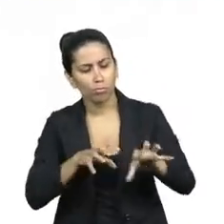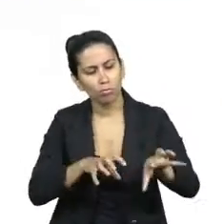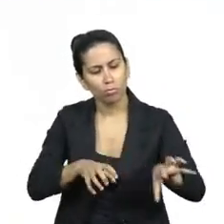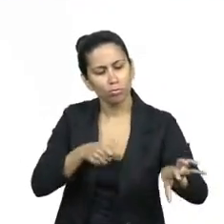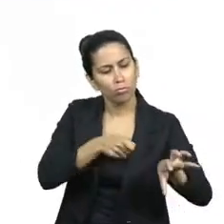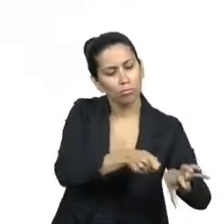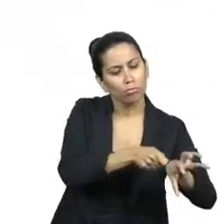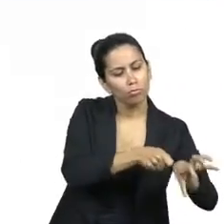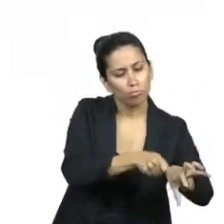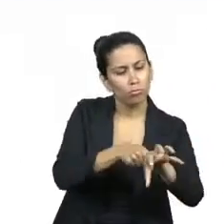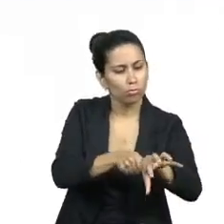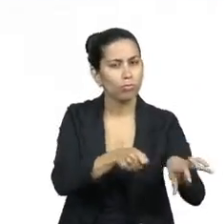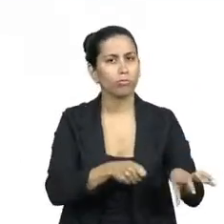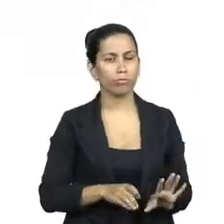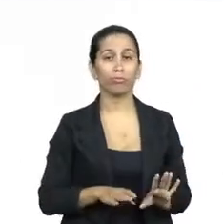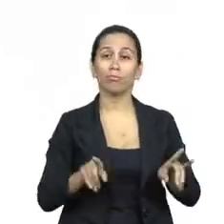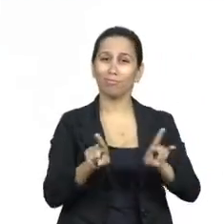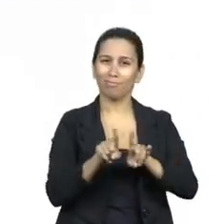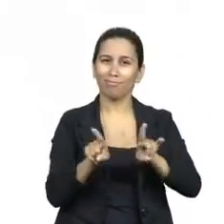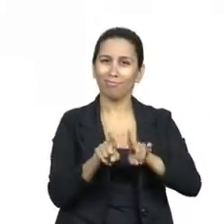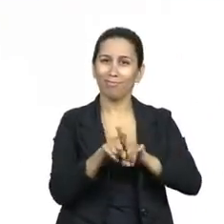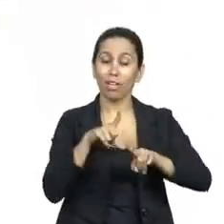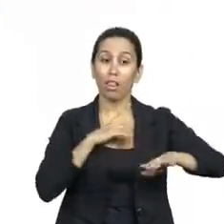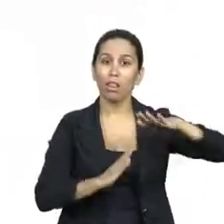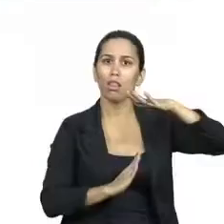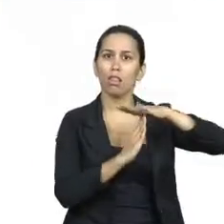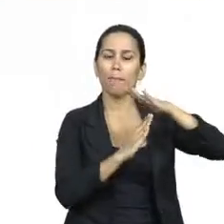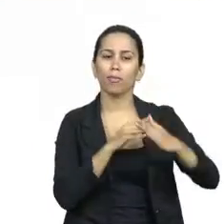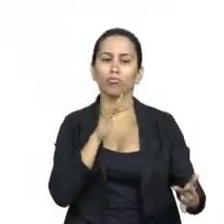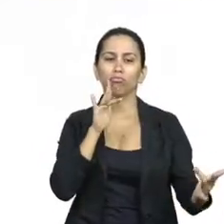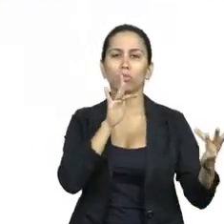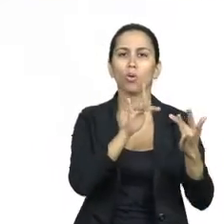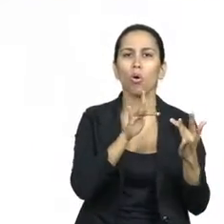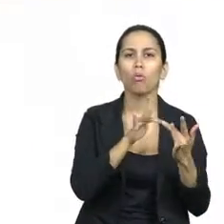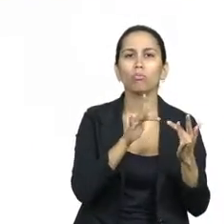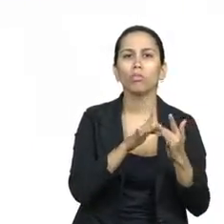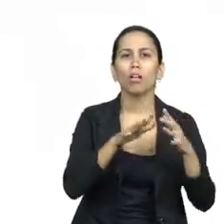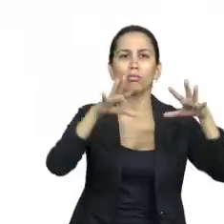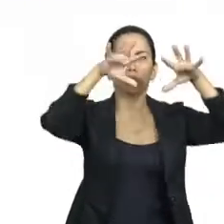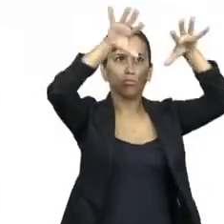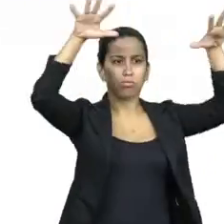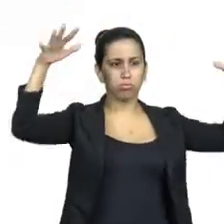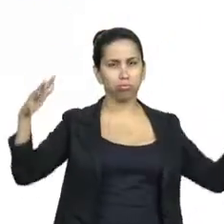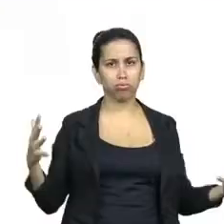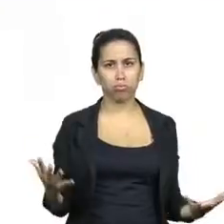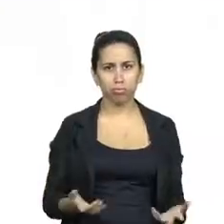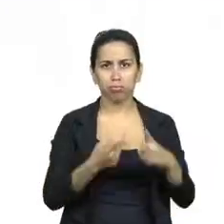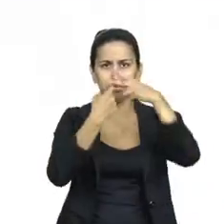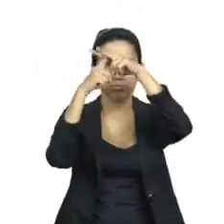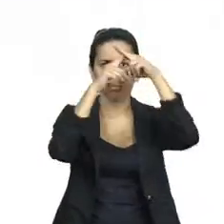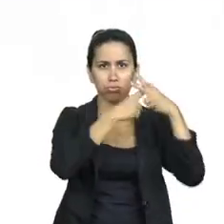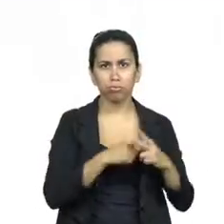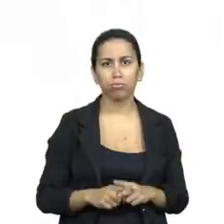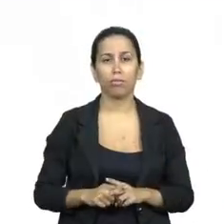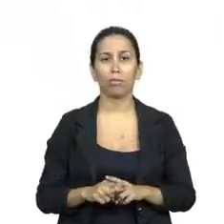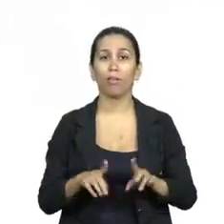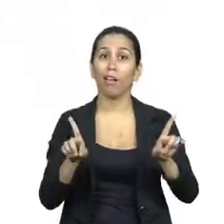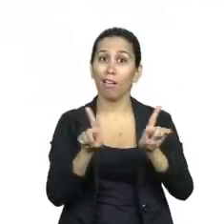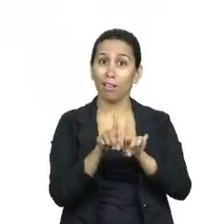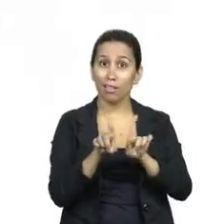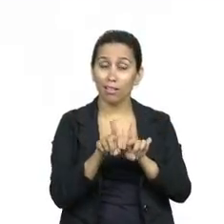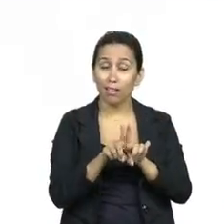à área delimitada pelos equipamentos de proteção coletiva. E se você notar algum problema durante a operação, não tente resolver.